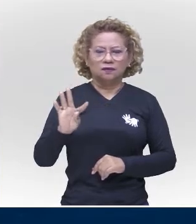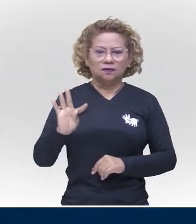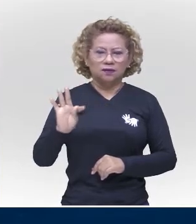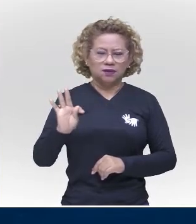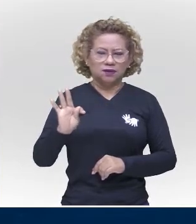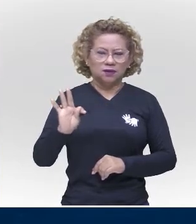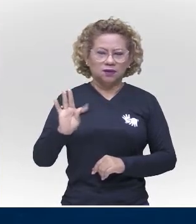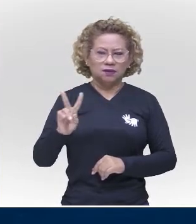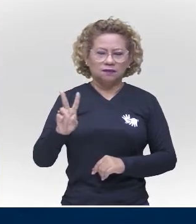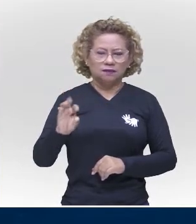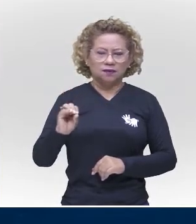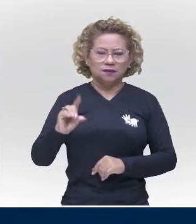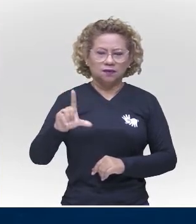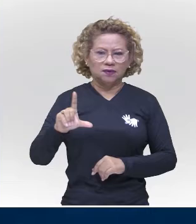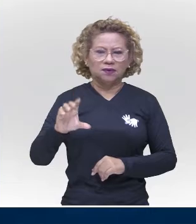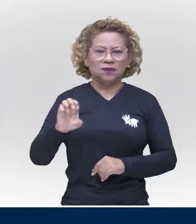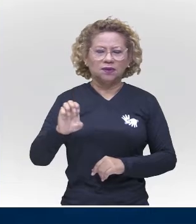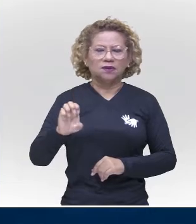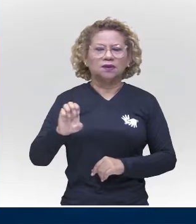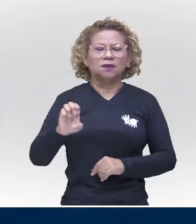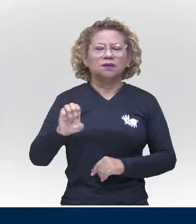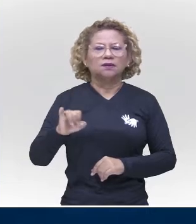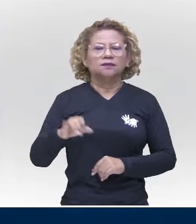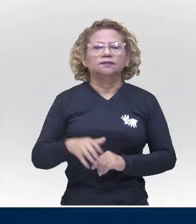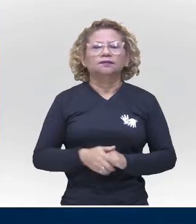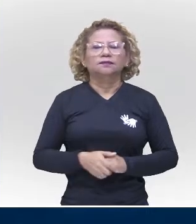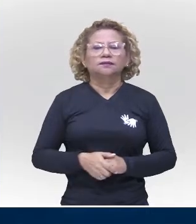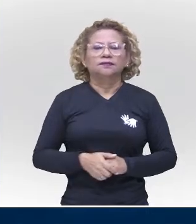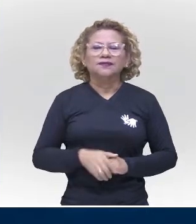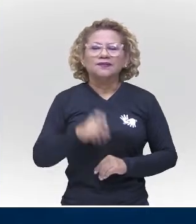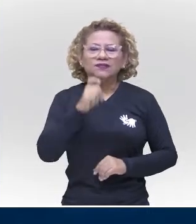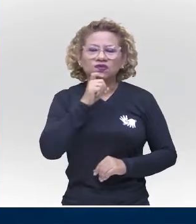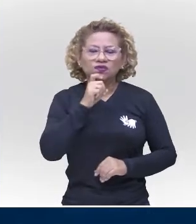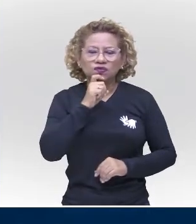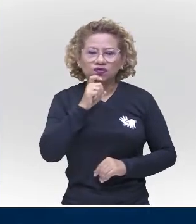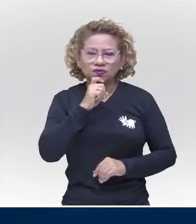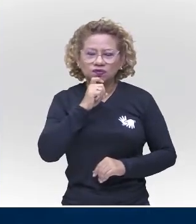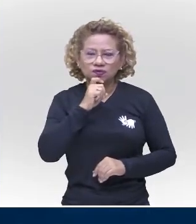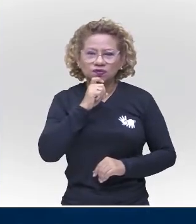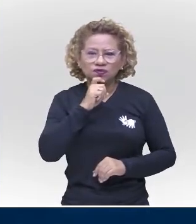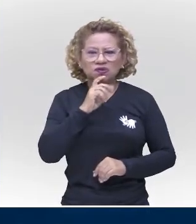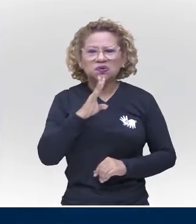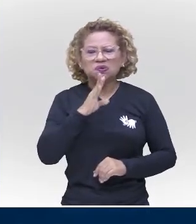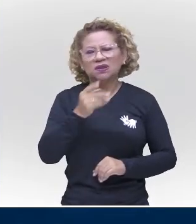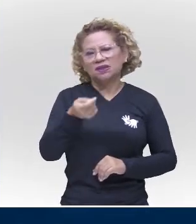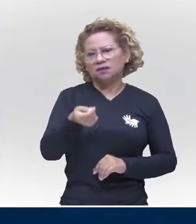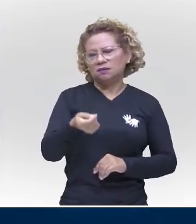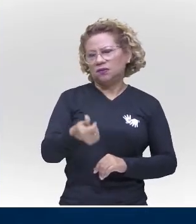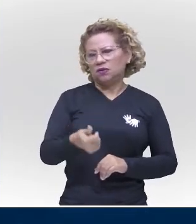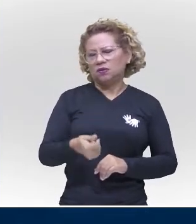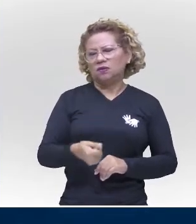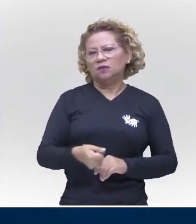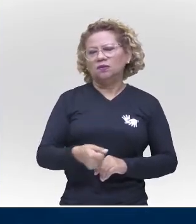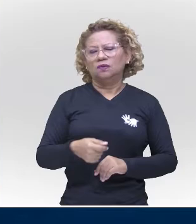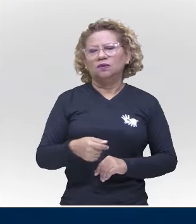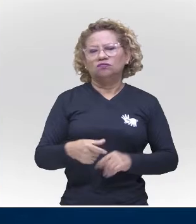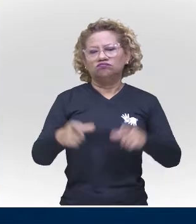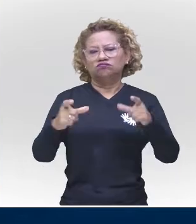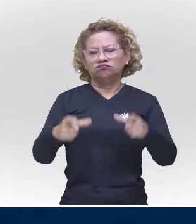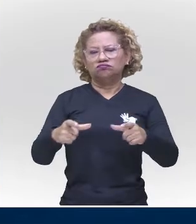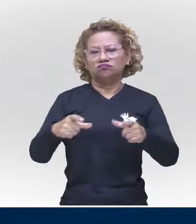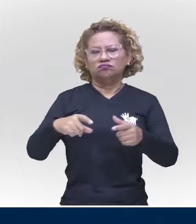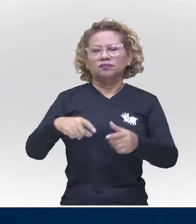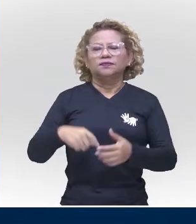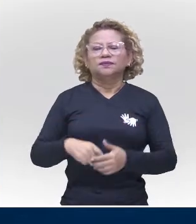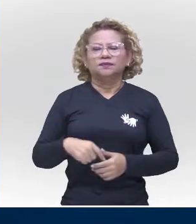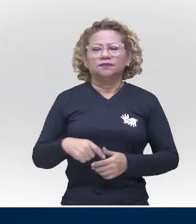Nós também temos o gelo, talvez esse aqui vocês conheçam pouquíssimo, mas no gelo nós temos a patinação